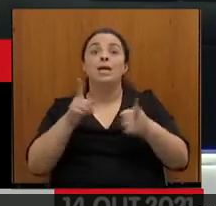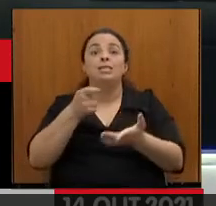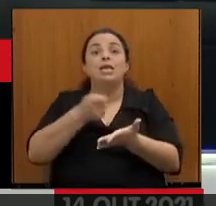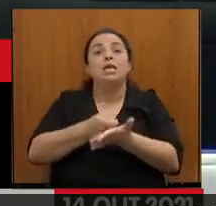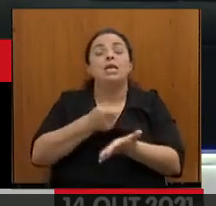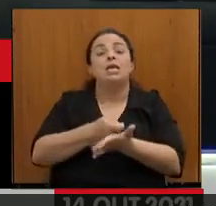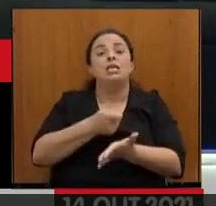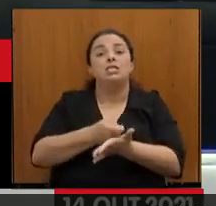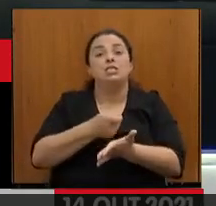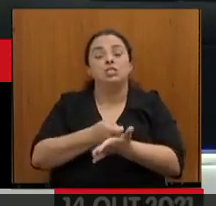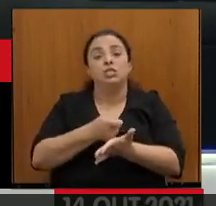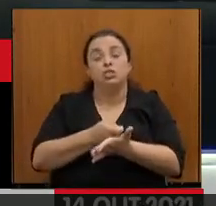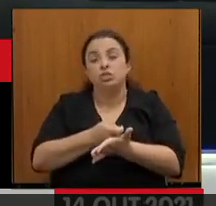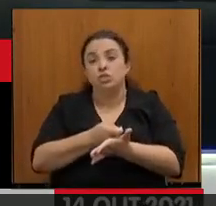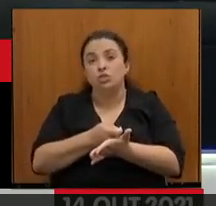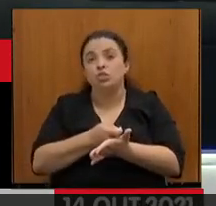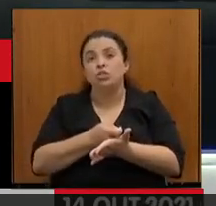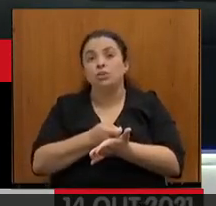sejam